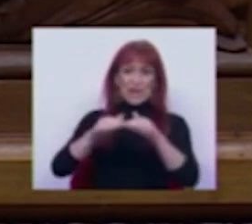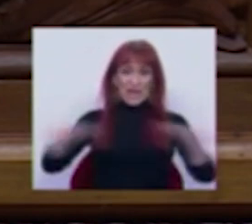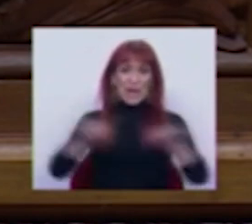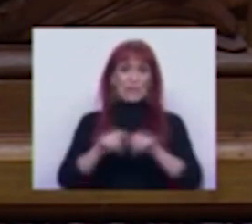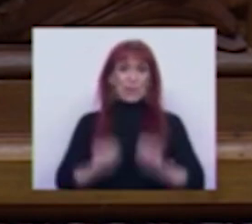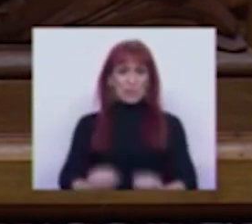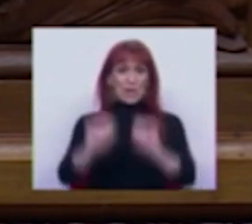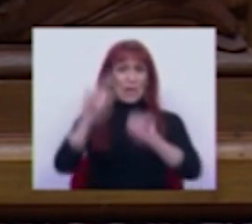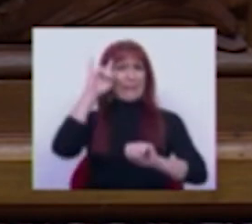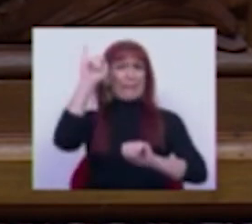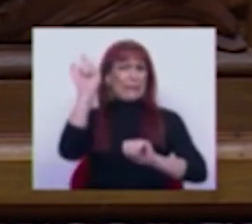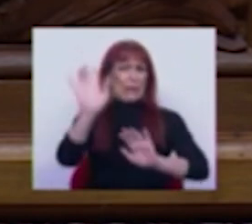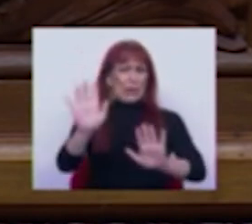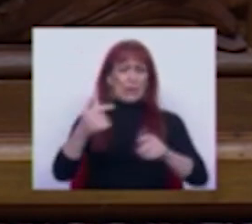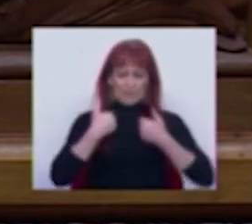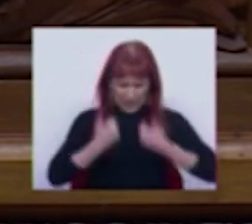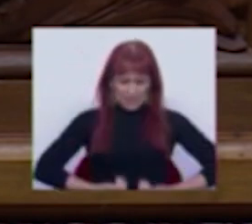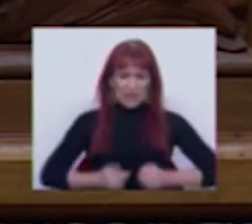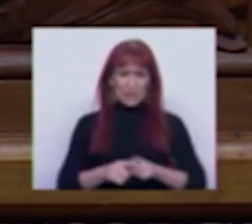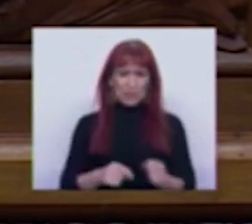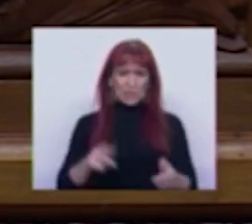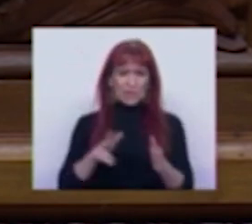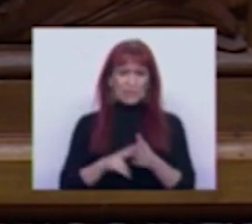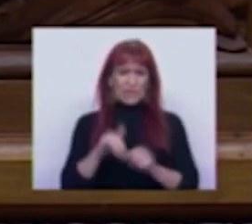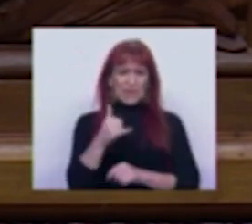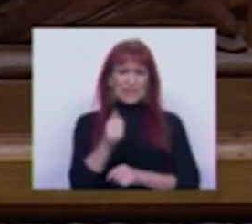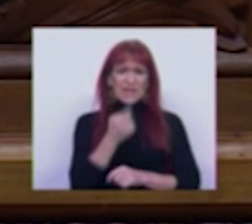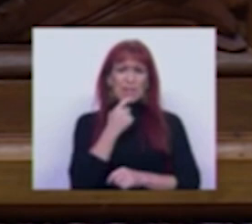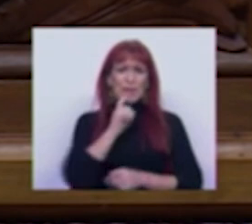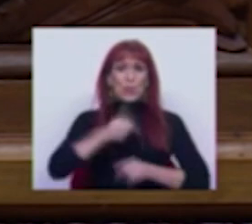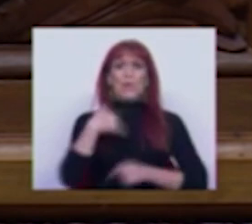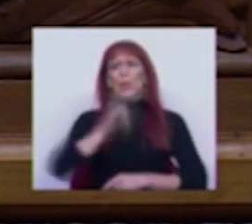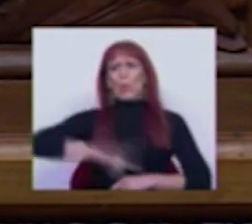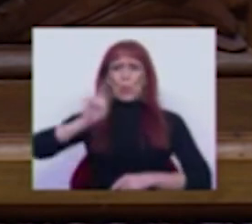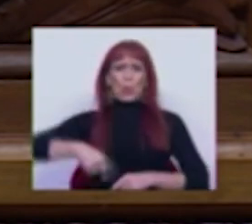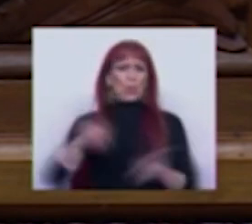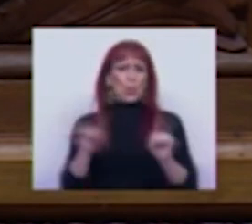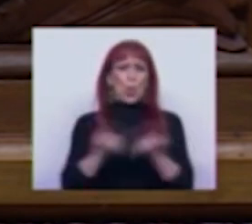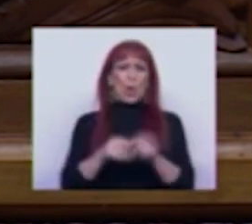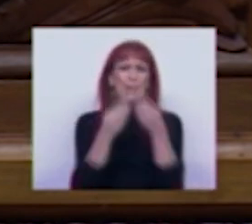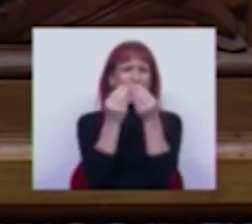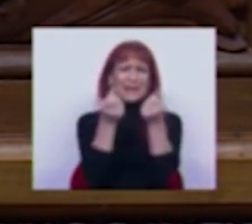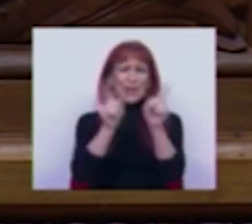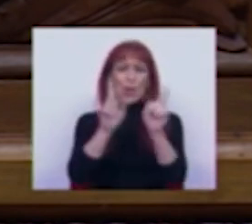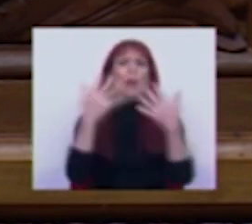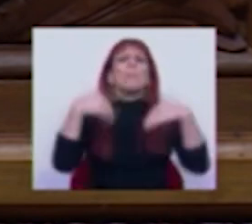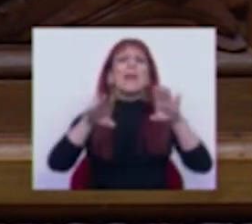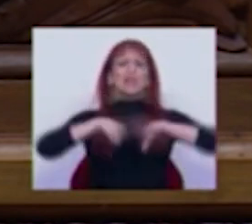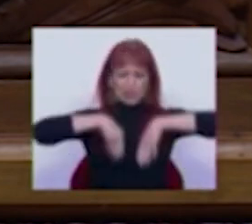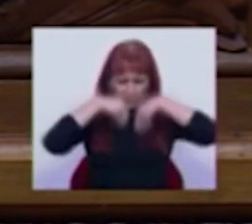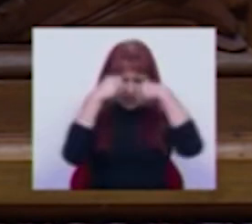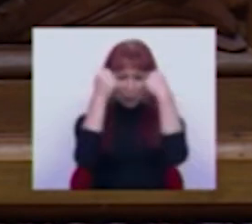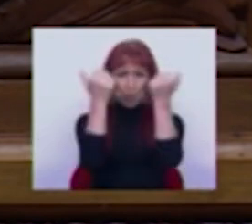de ideal, que para mim a maior dádiva do 25 de Abril, felizmente, já não é material, mas sim